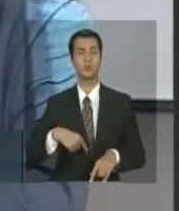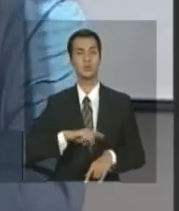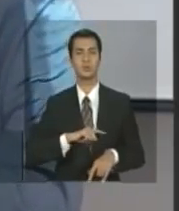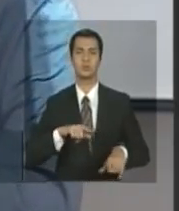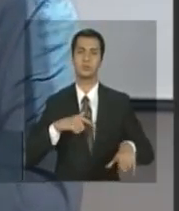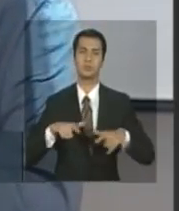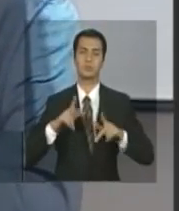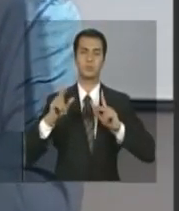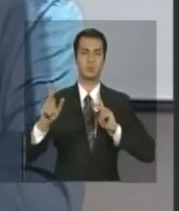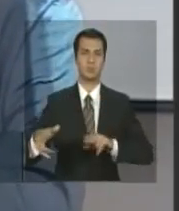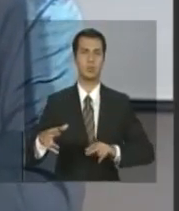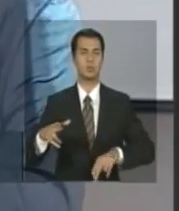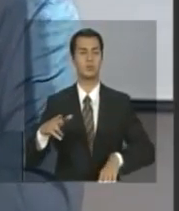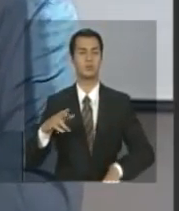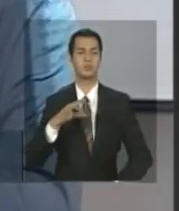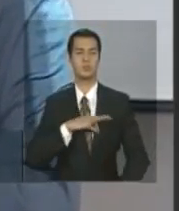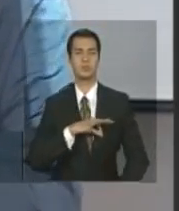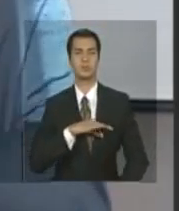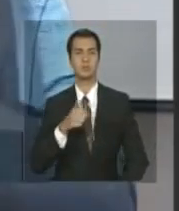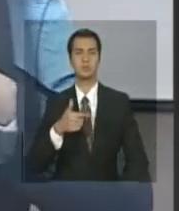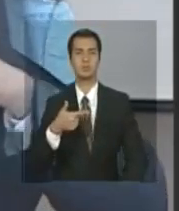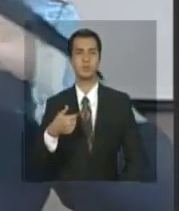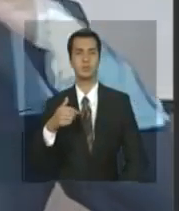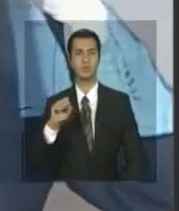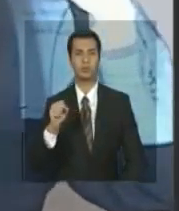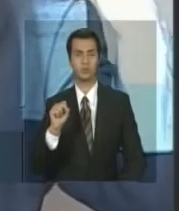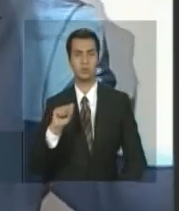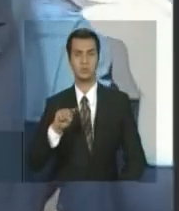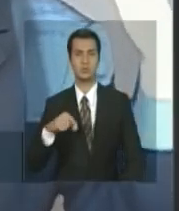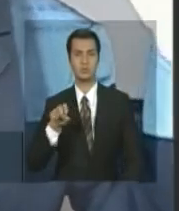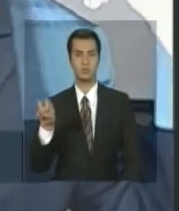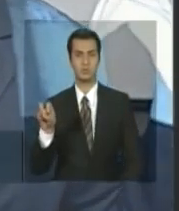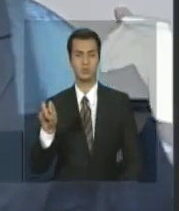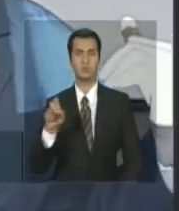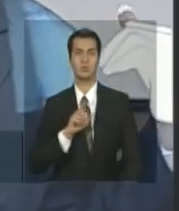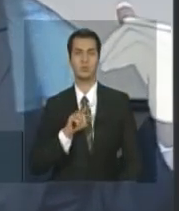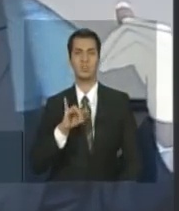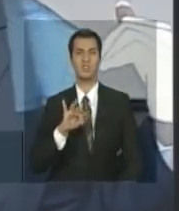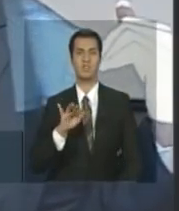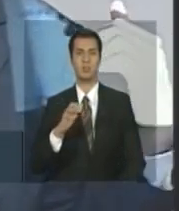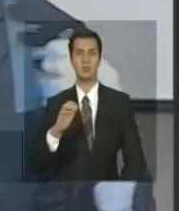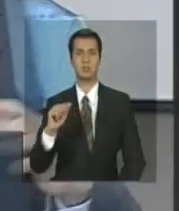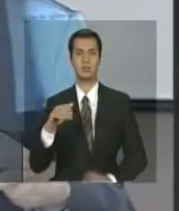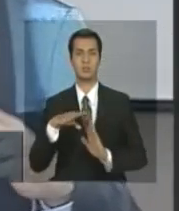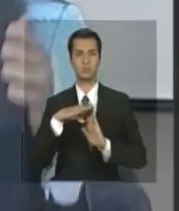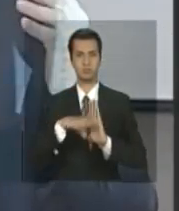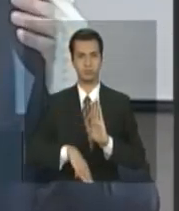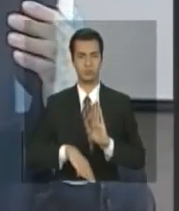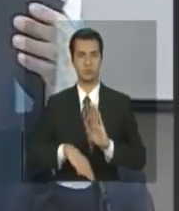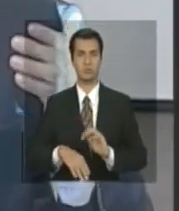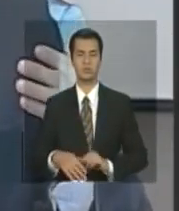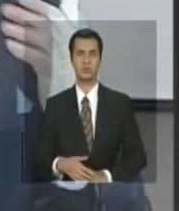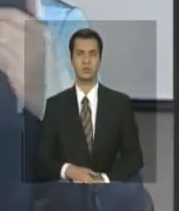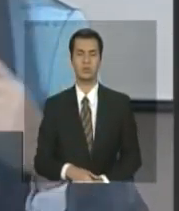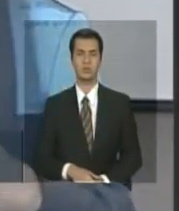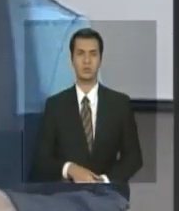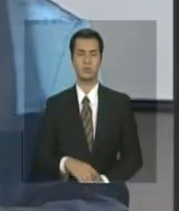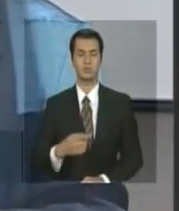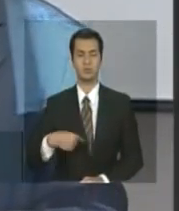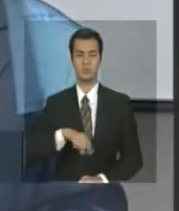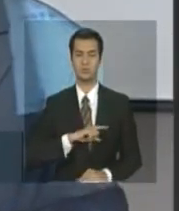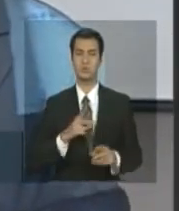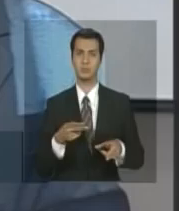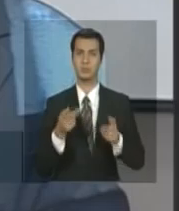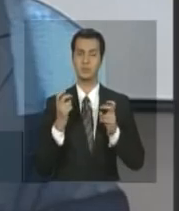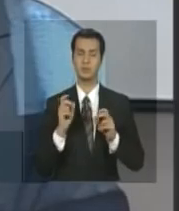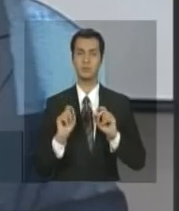deles, 128,5, e deflacionarmos, como nós fizemos, nós vamos observar também uma queda, aí